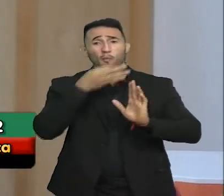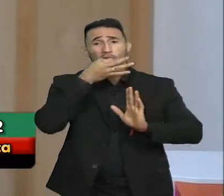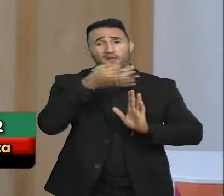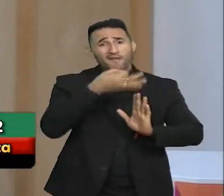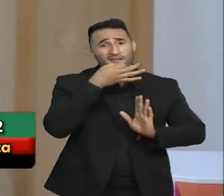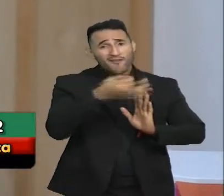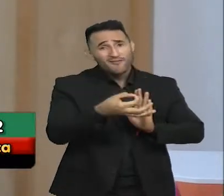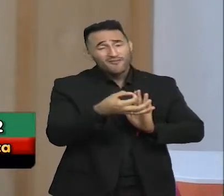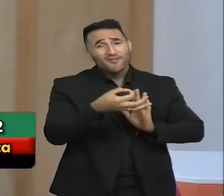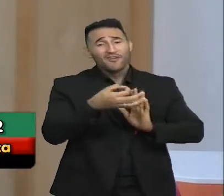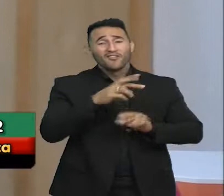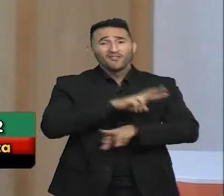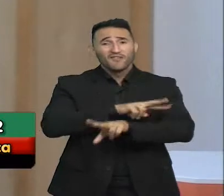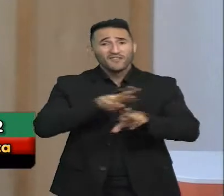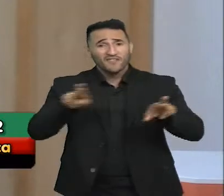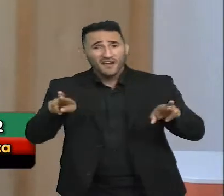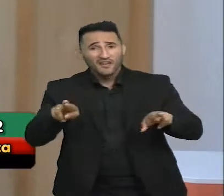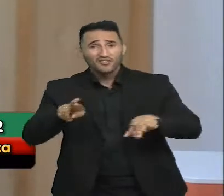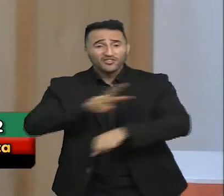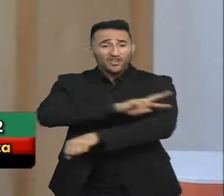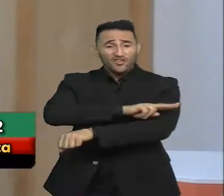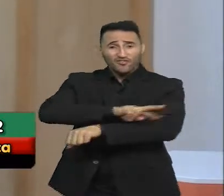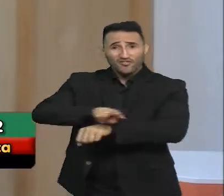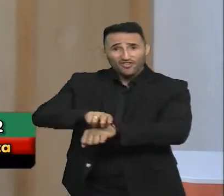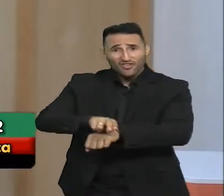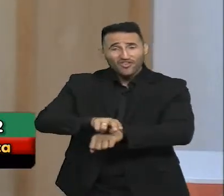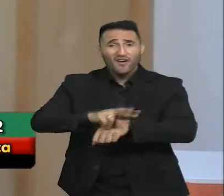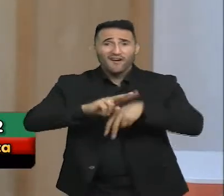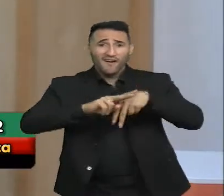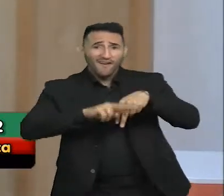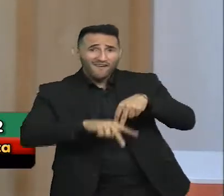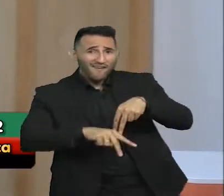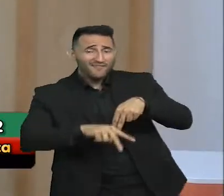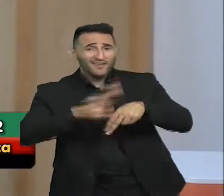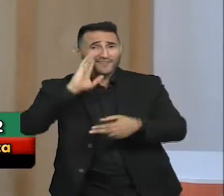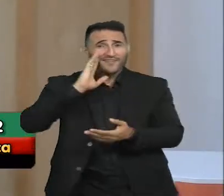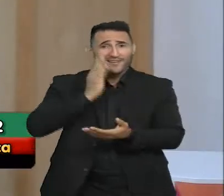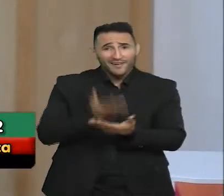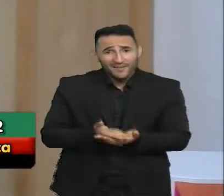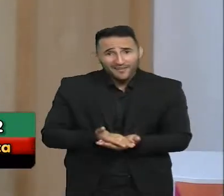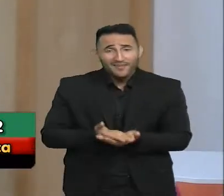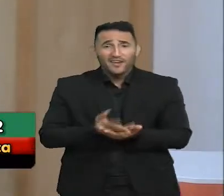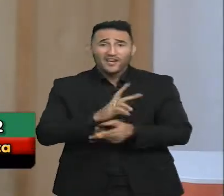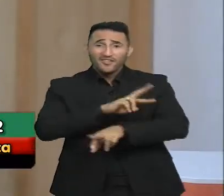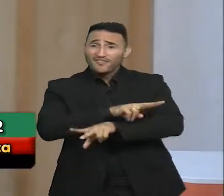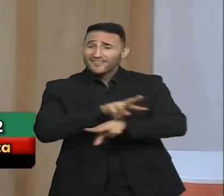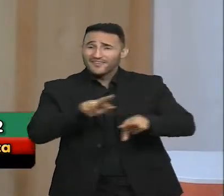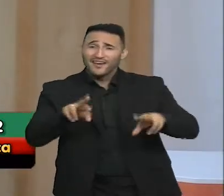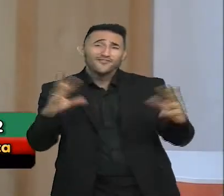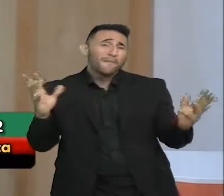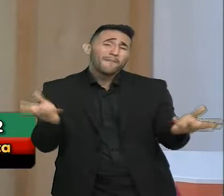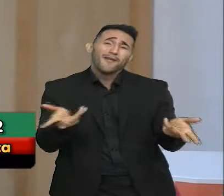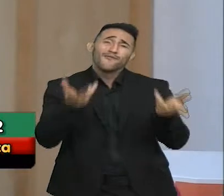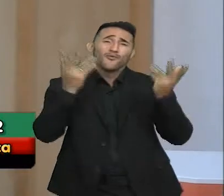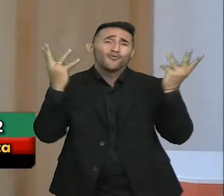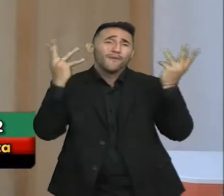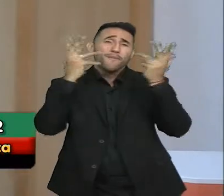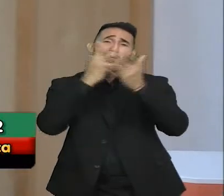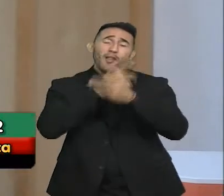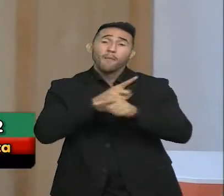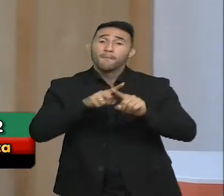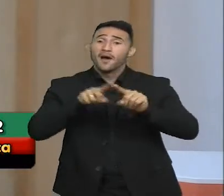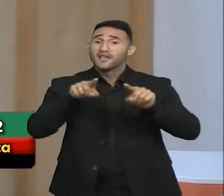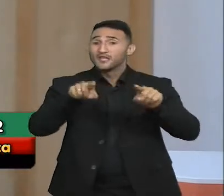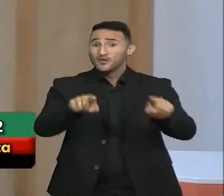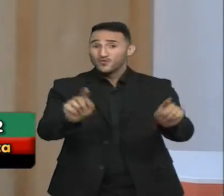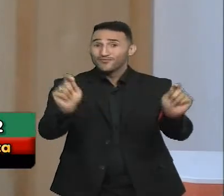a diversidade com relação à etnia, raça, crença. A diversidade é belo. Só que isso nós